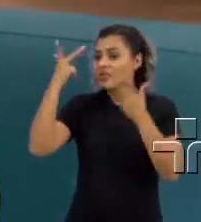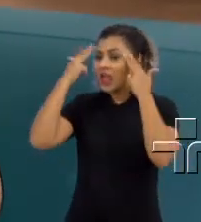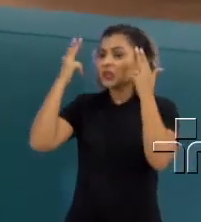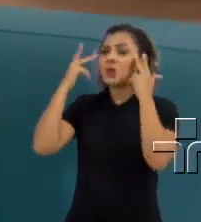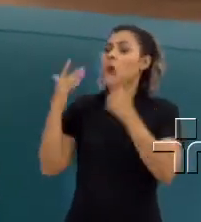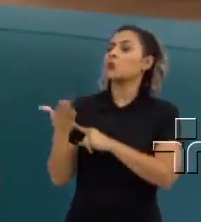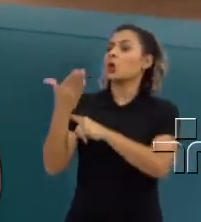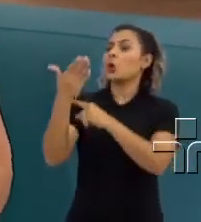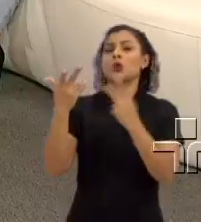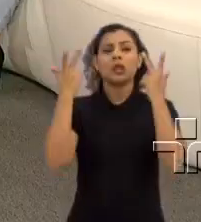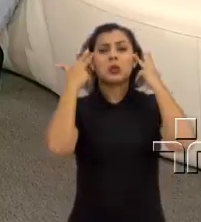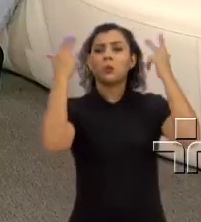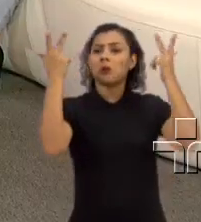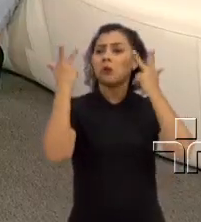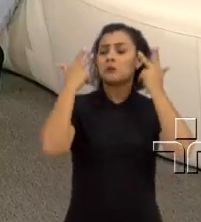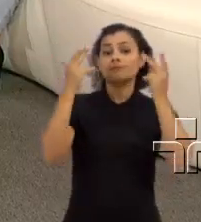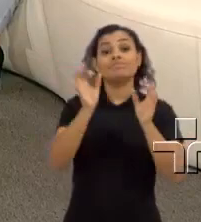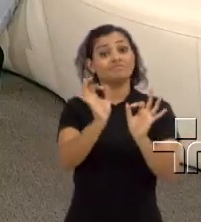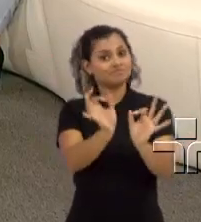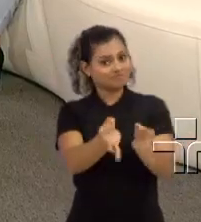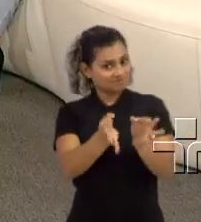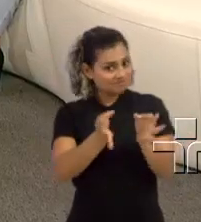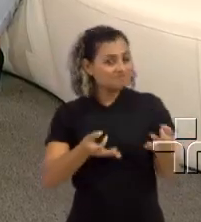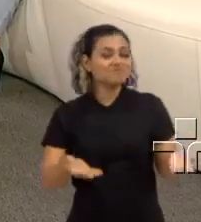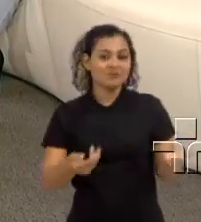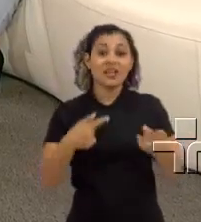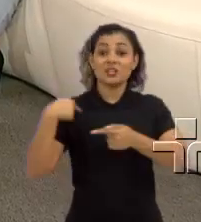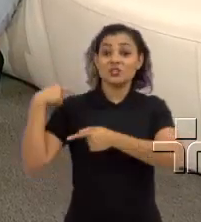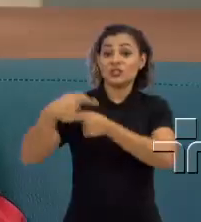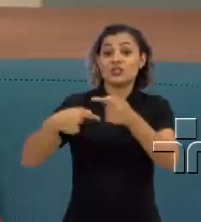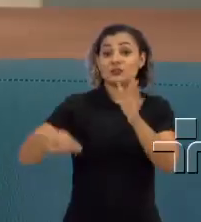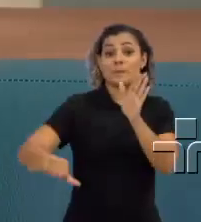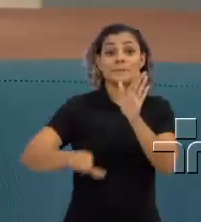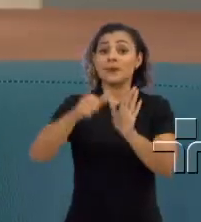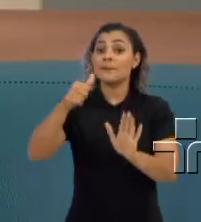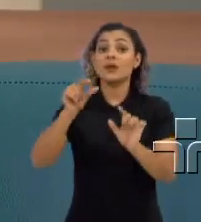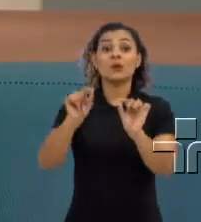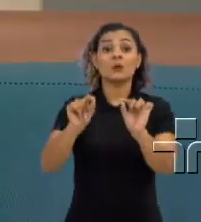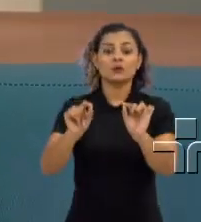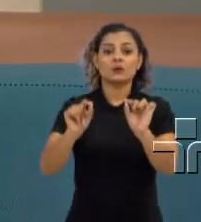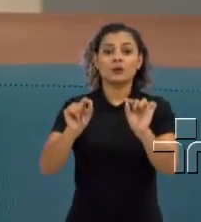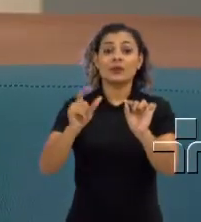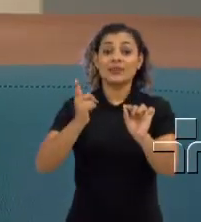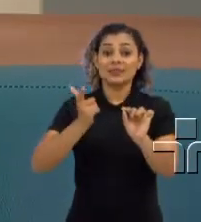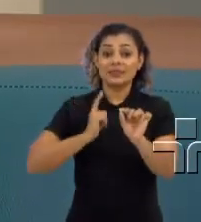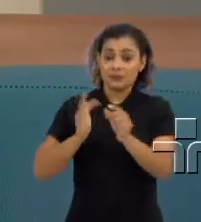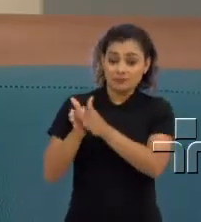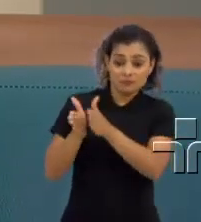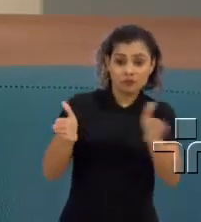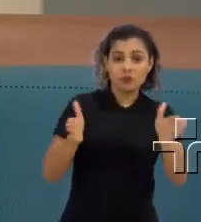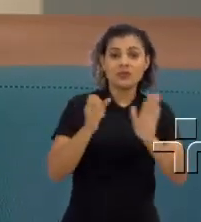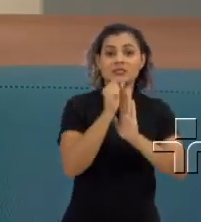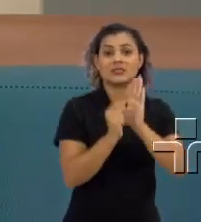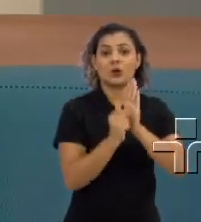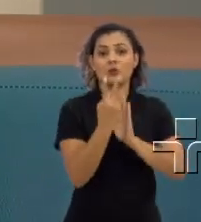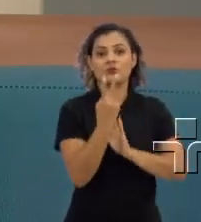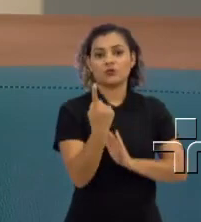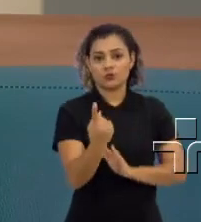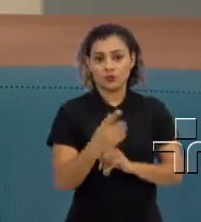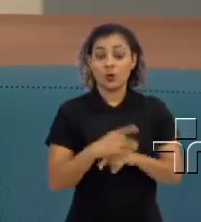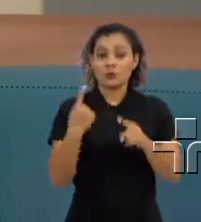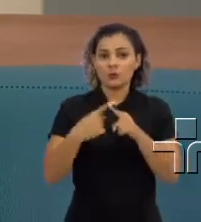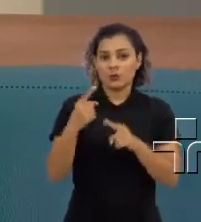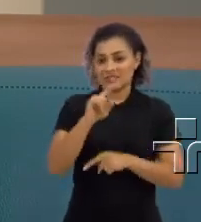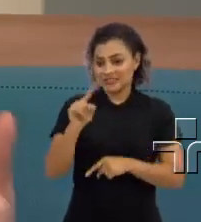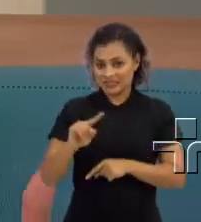tecnologia. E cada vez mais, né? Essa geração é a primeira geração que ela nasce totalmente no século XXI. Porque os